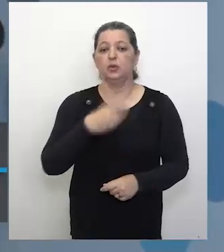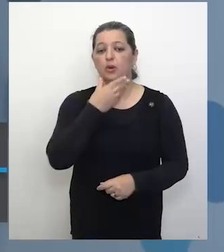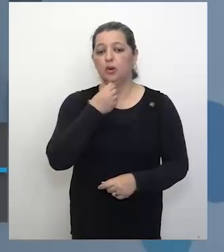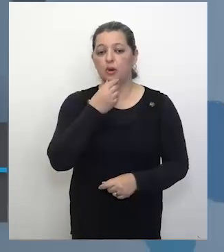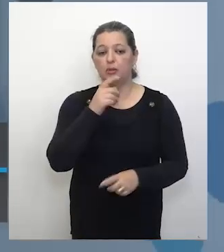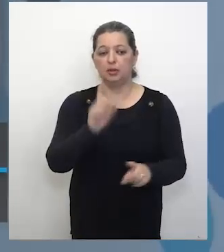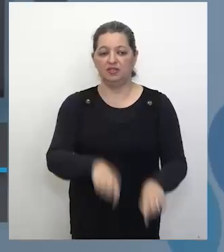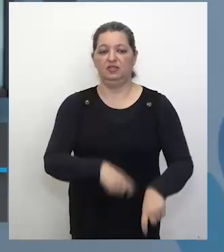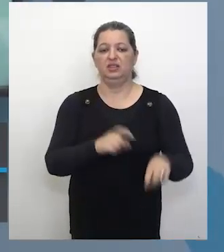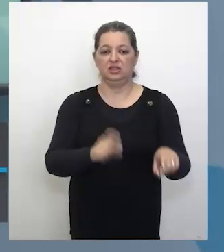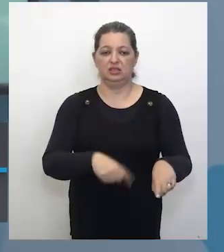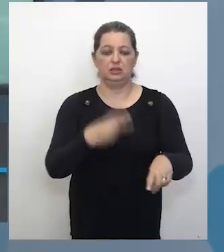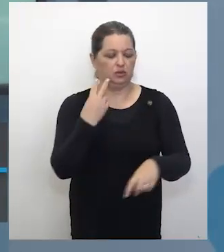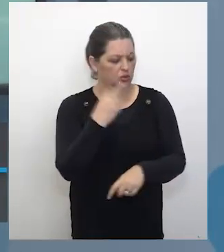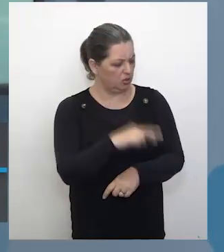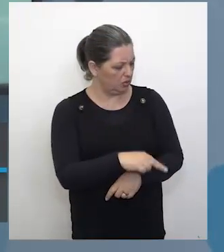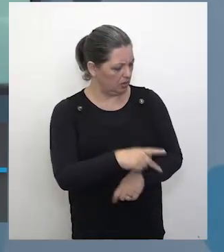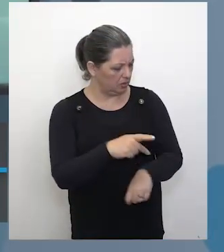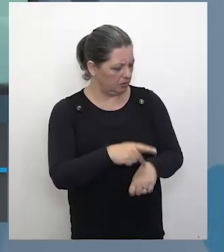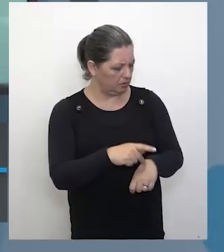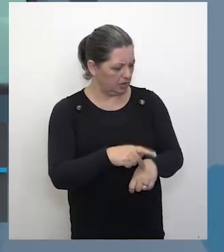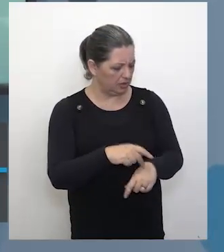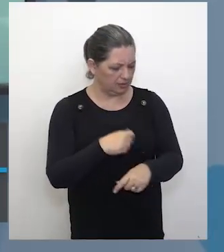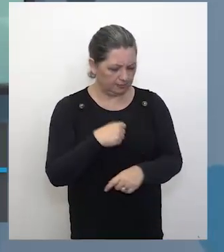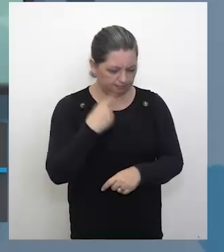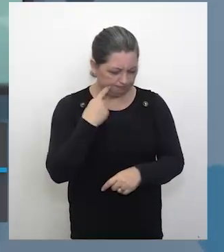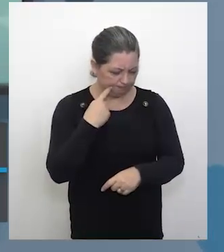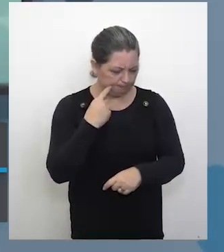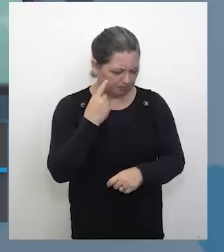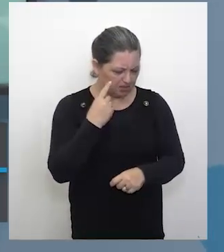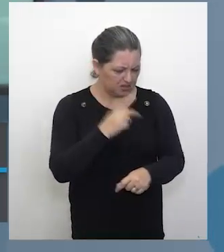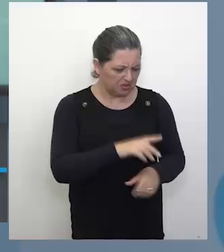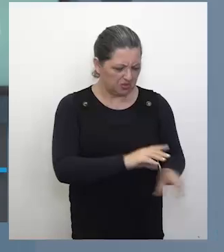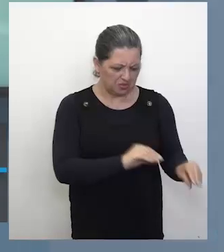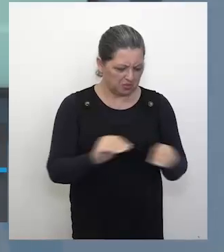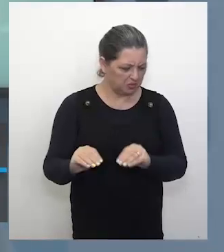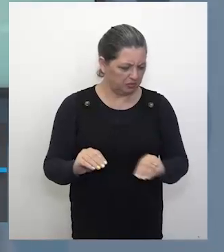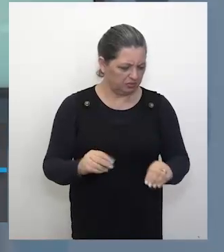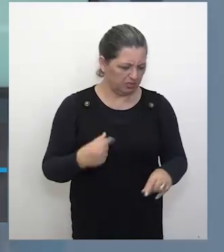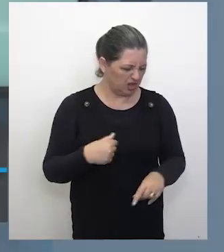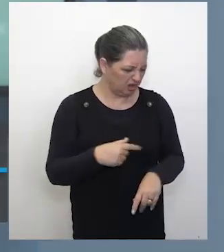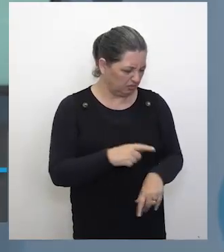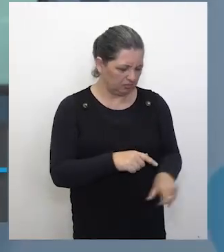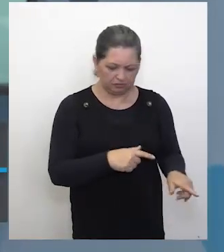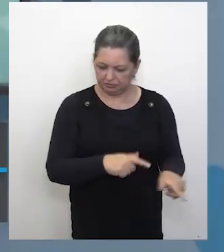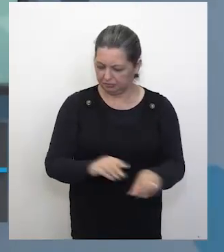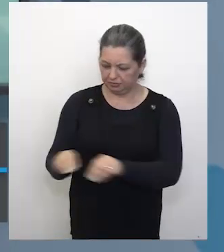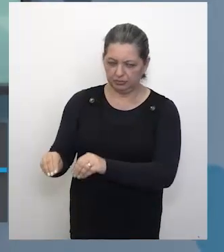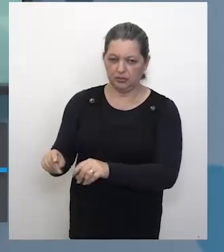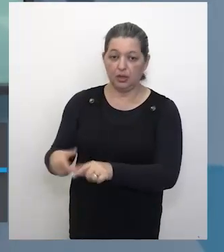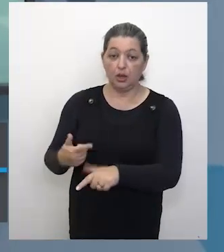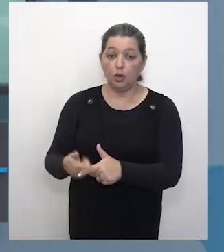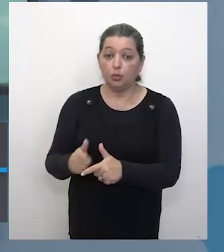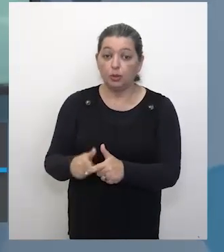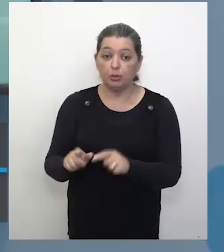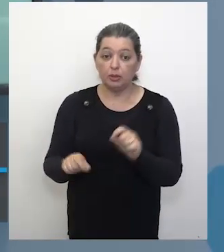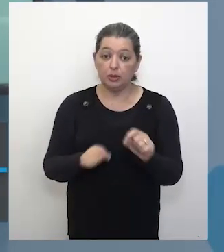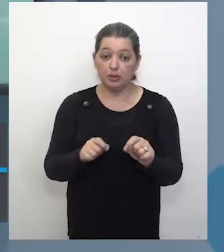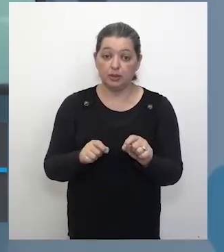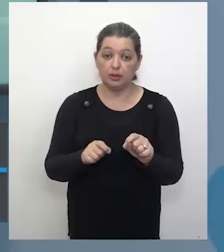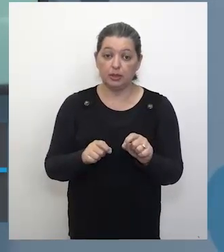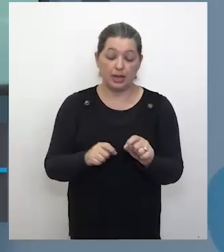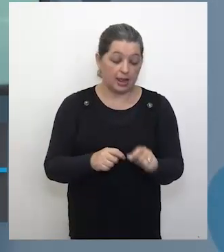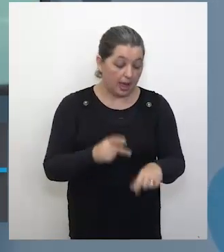fazenda dele, ele olhou uma pedra, falou, essa pedra não tá legal aqui, eu vou tirar essa pedra, vou botar mais para lá. Qual era o problema? A pedra era